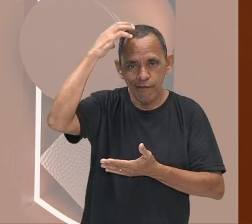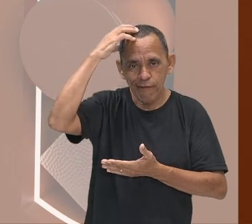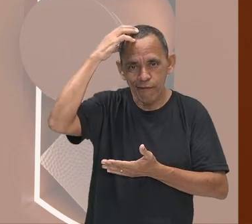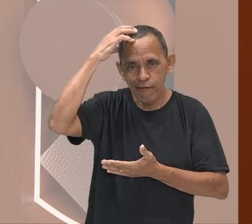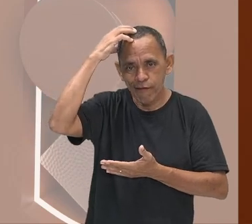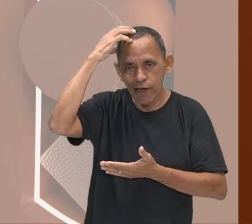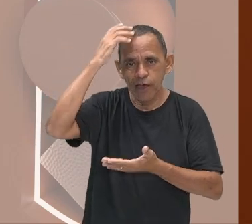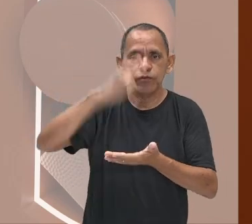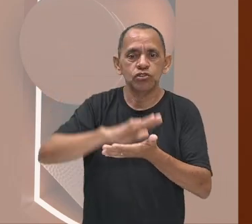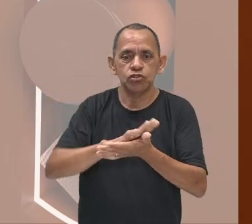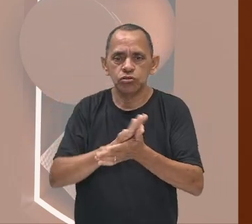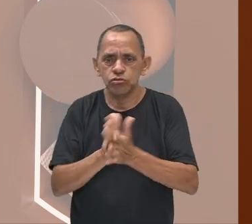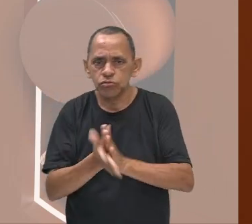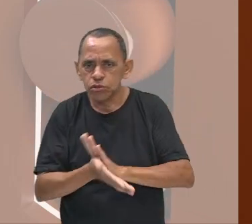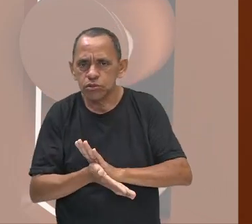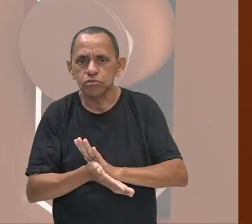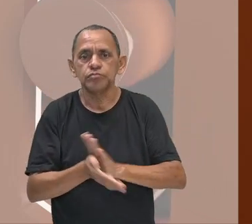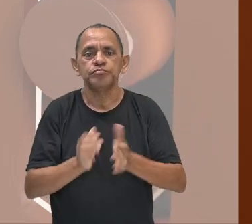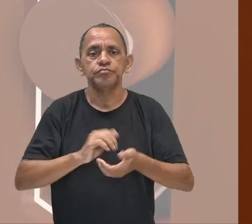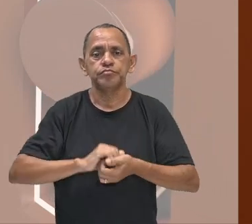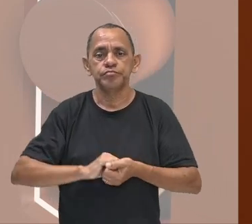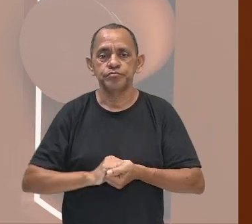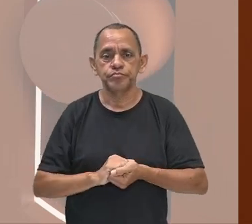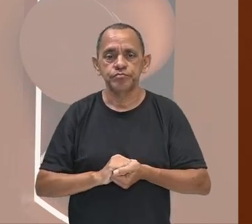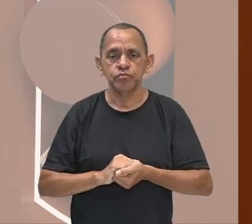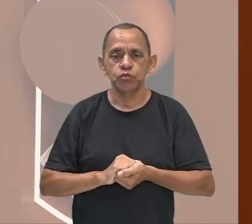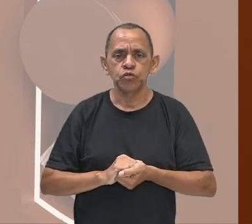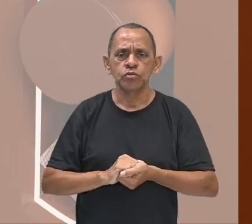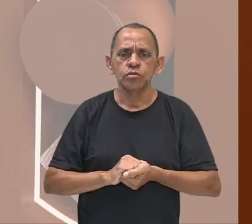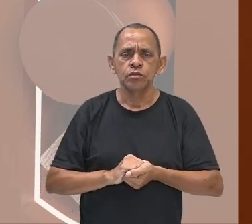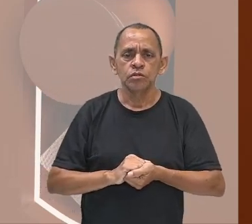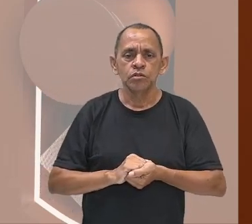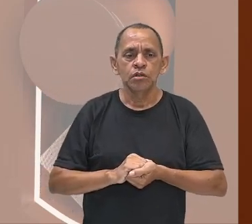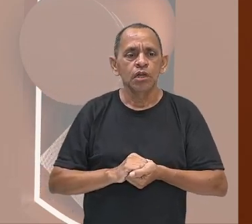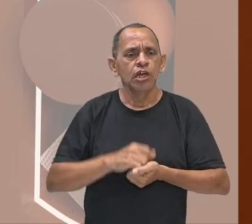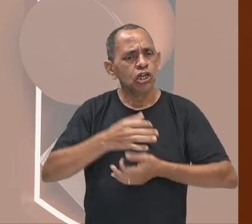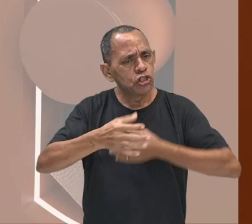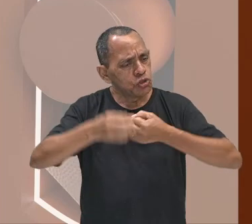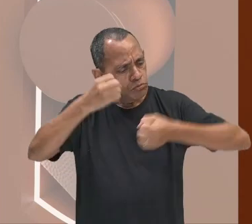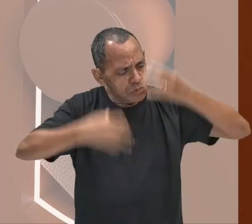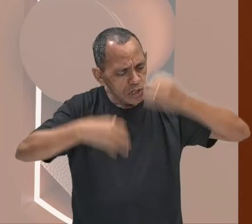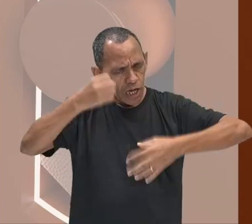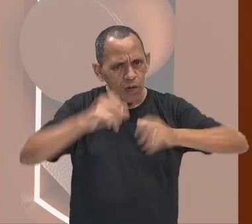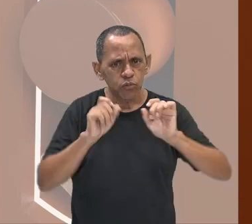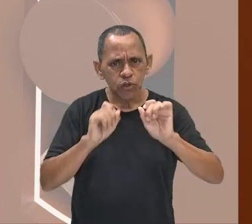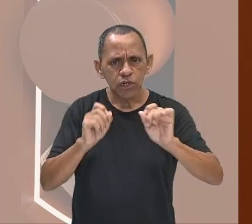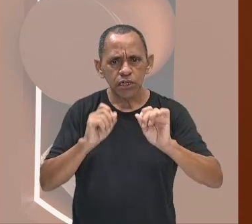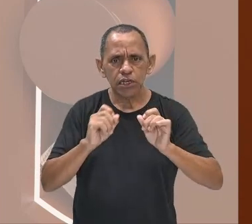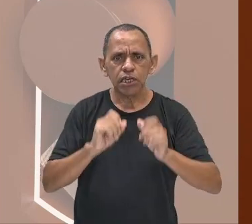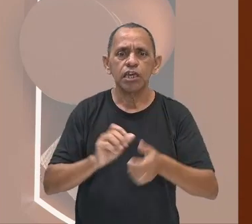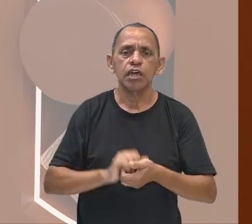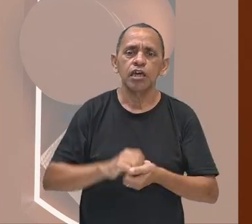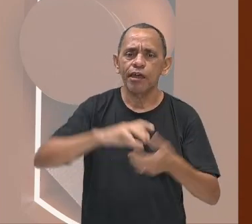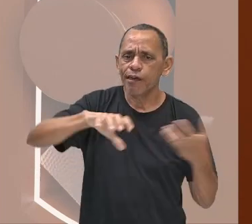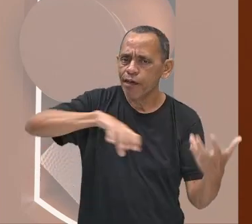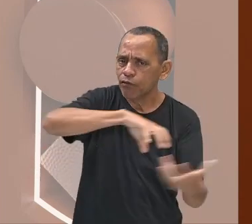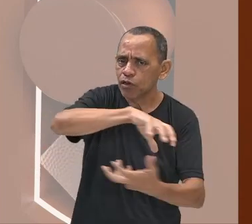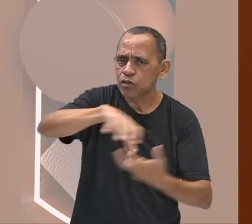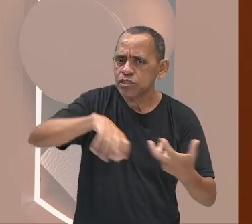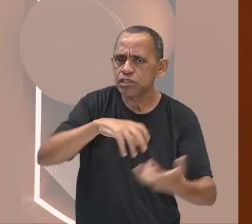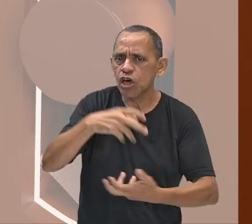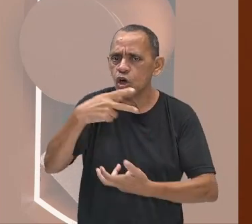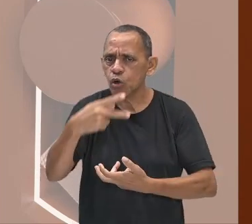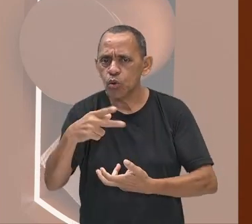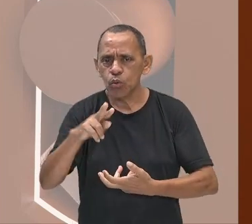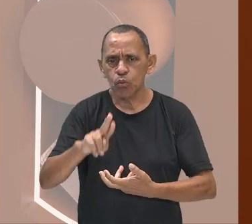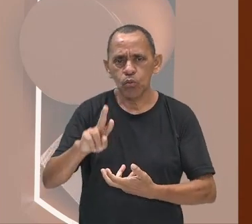nesse momento. A gente diz que essa derrubada do rei, a gente chama de a Revolução Puritana.